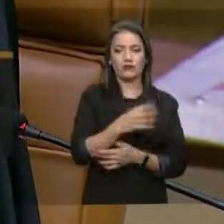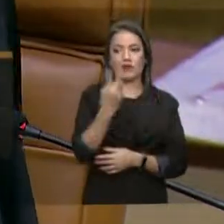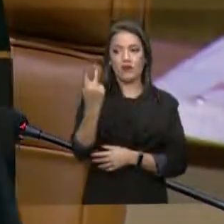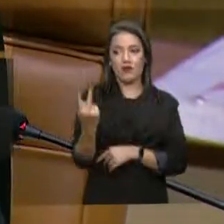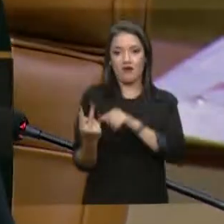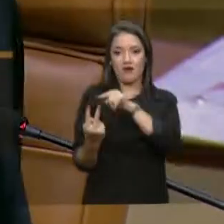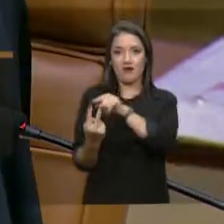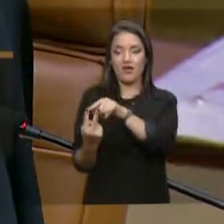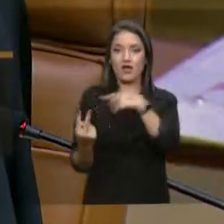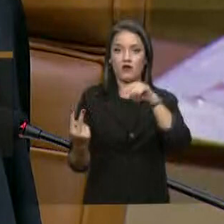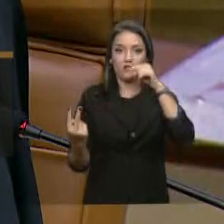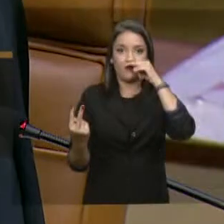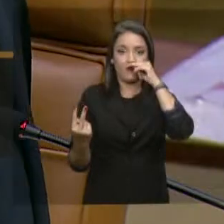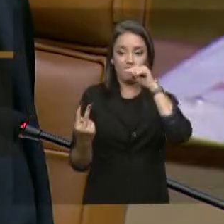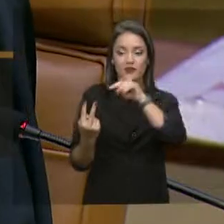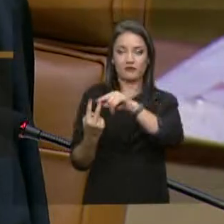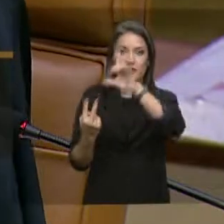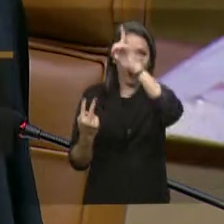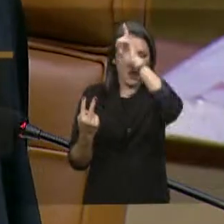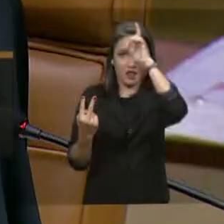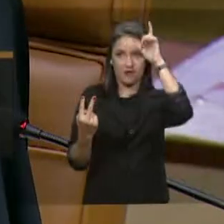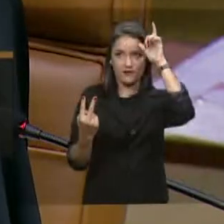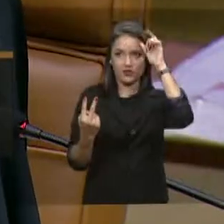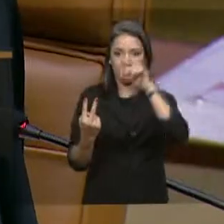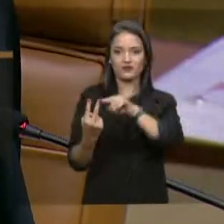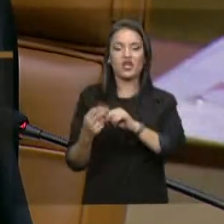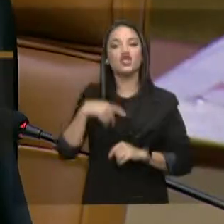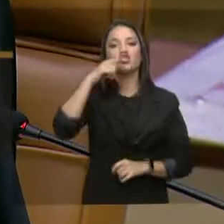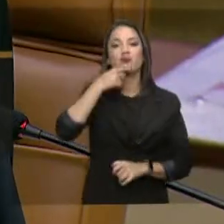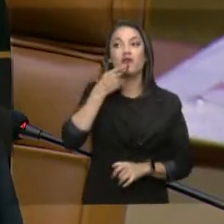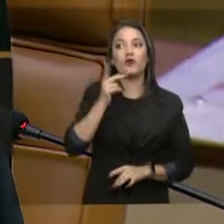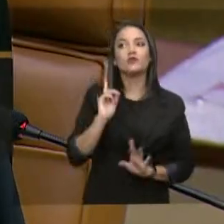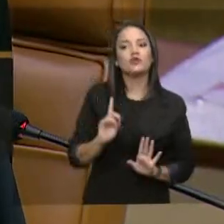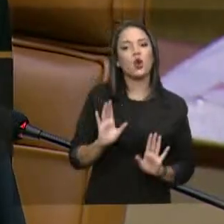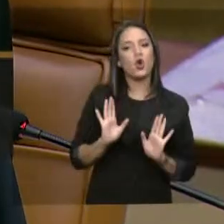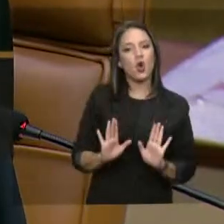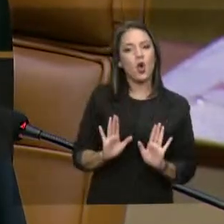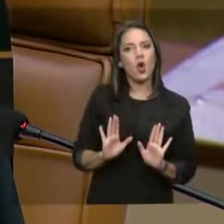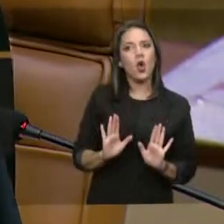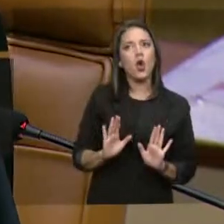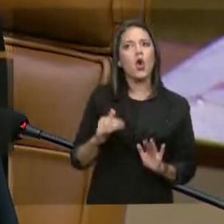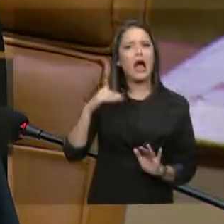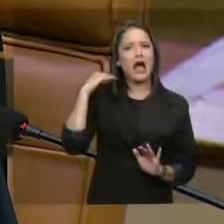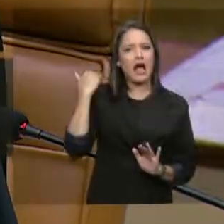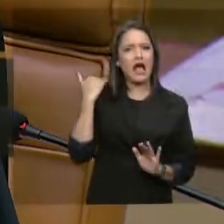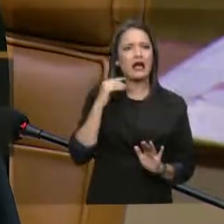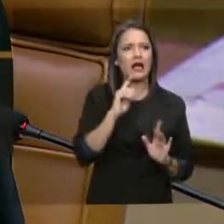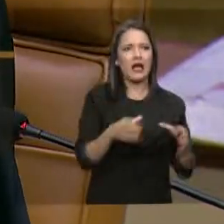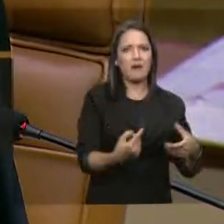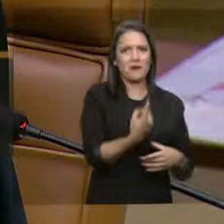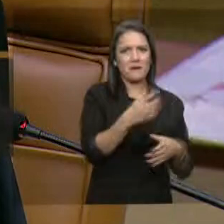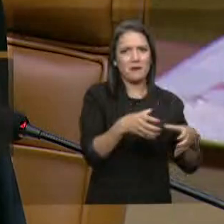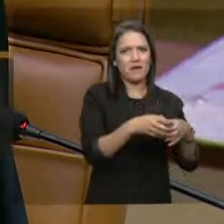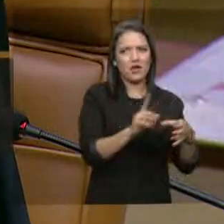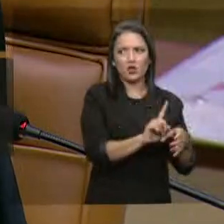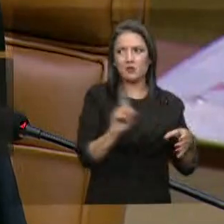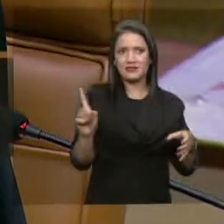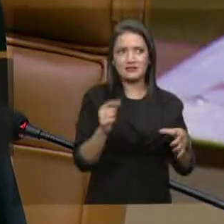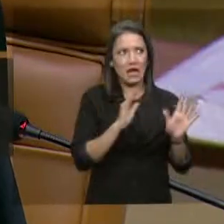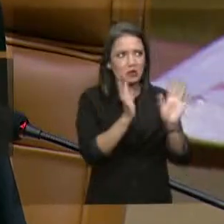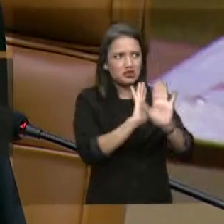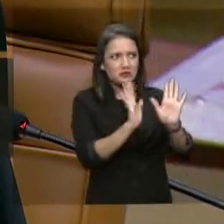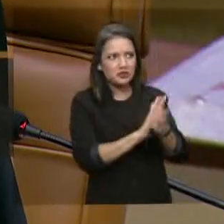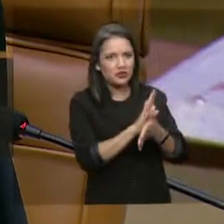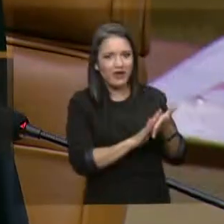ministro Edson Fachin e o ministro Ricardo Lewandowski... Registre-se que saiu sem se despedir, sabe? Sem...